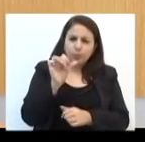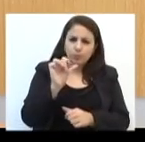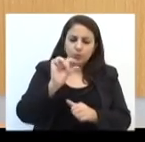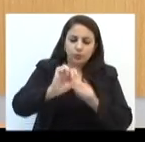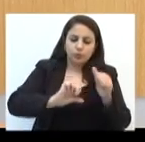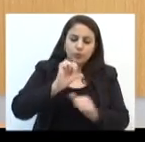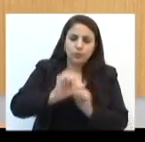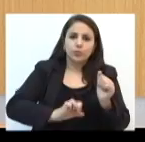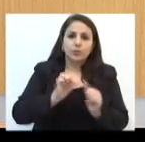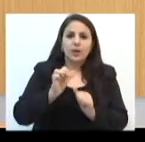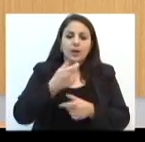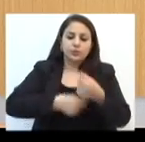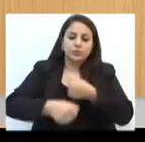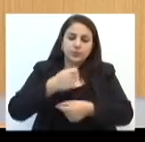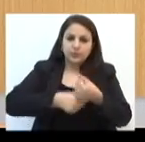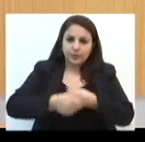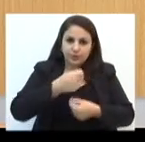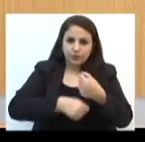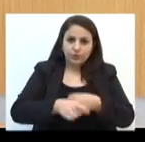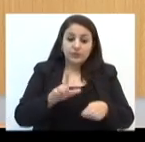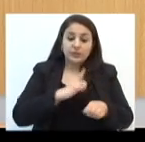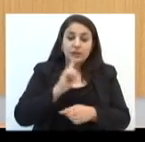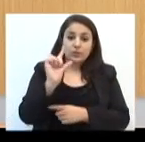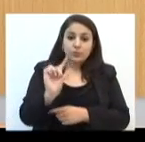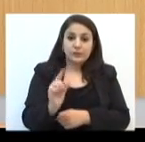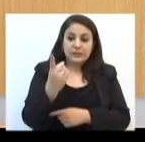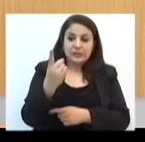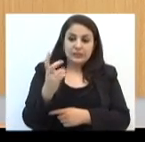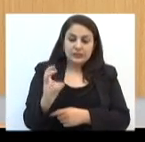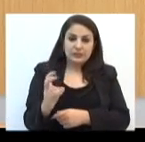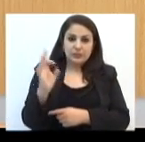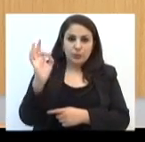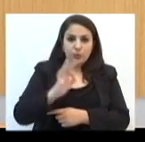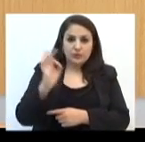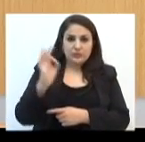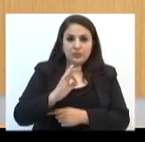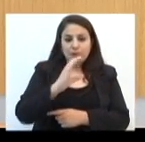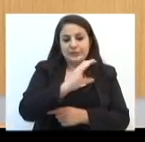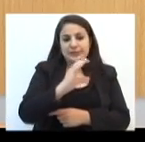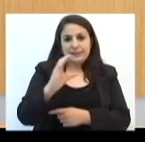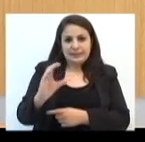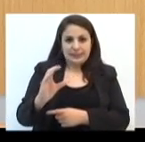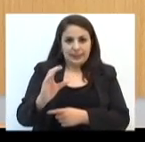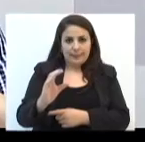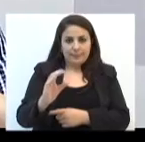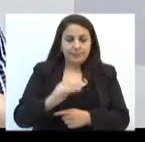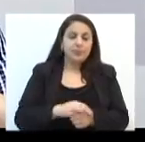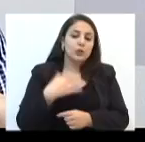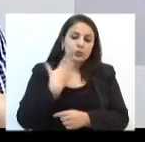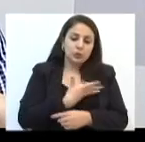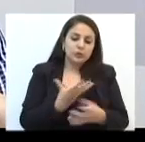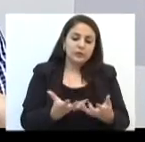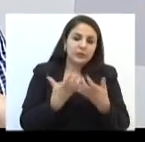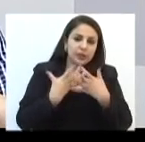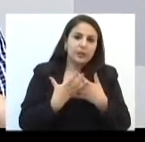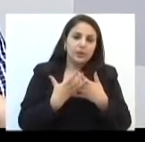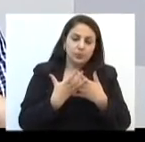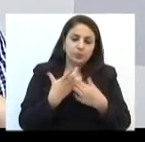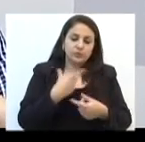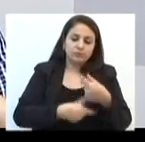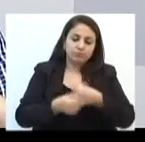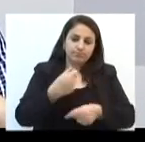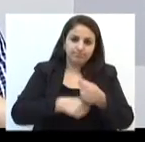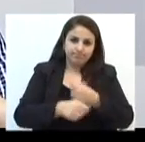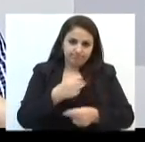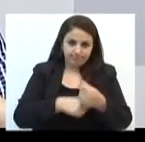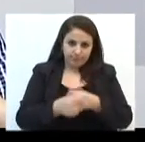reforma administrativa da Prefeitura prevê redução de 15% no número de CCs. Nós pretendemos economizar em torno